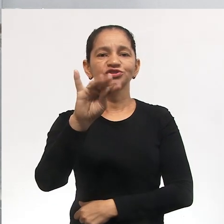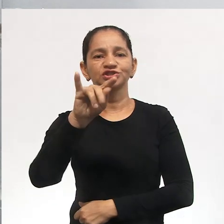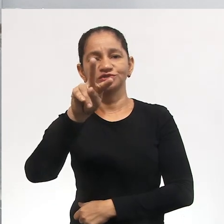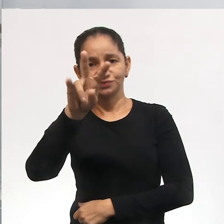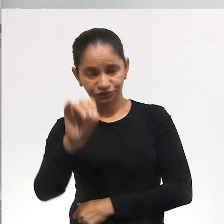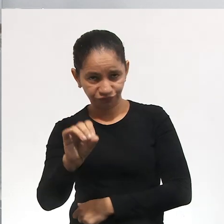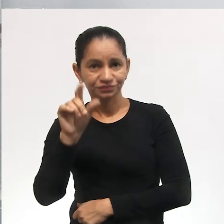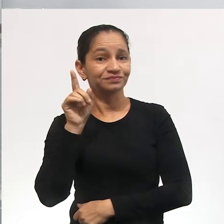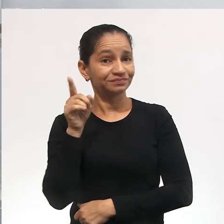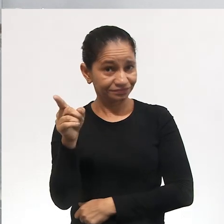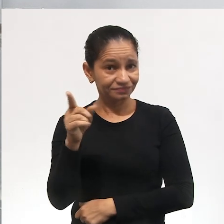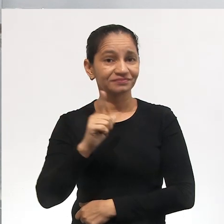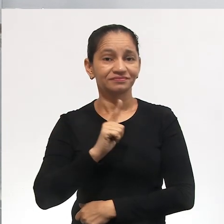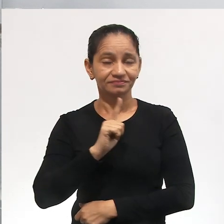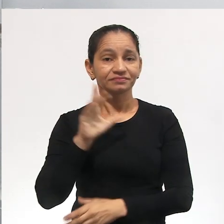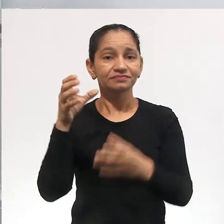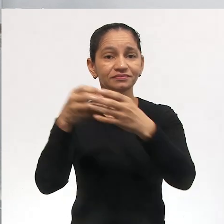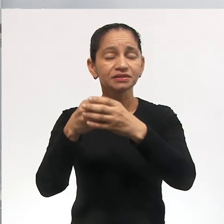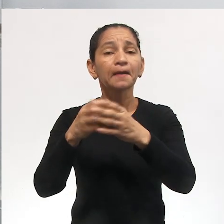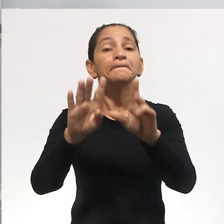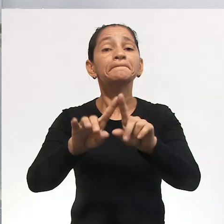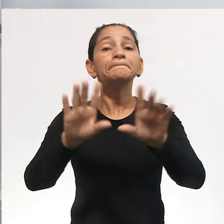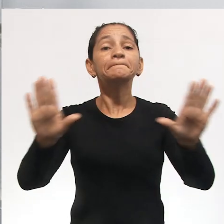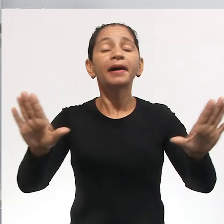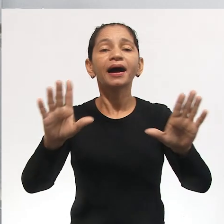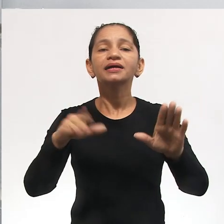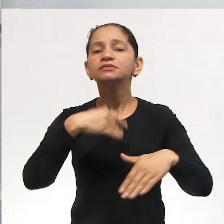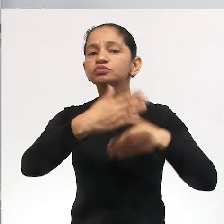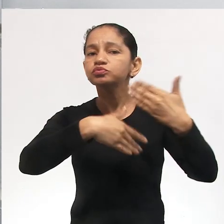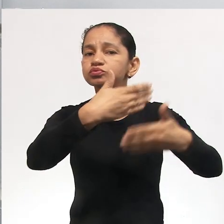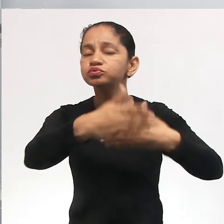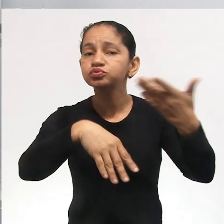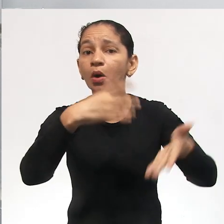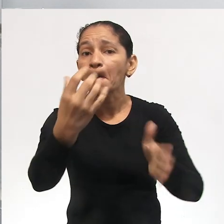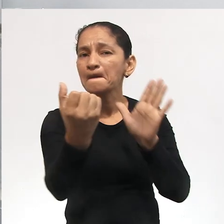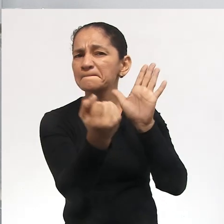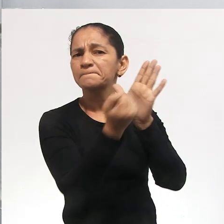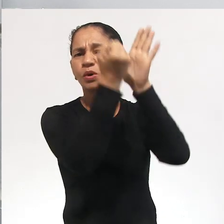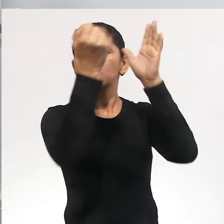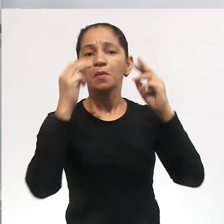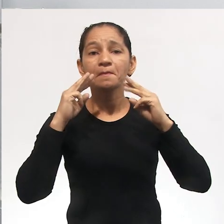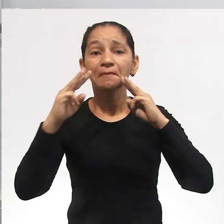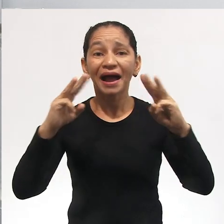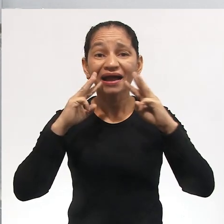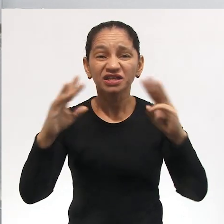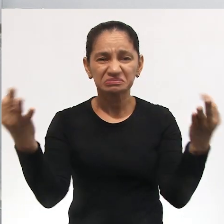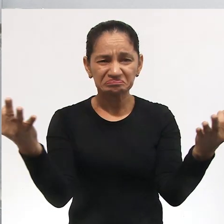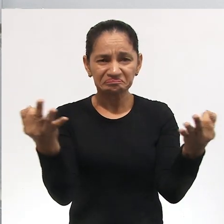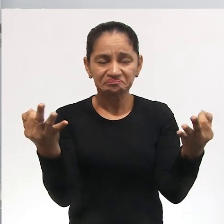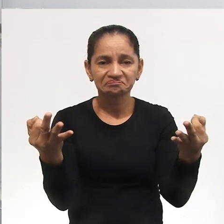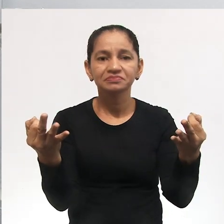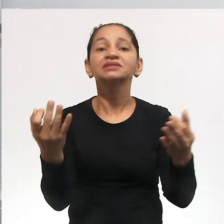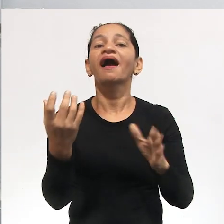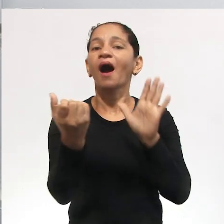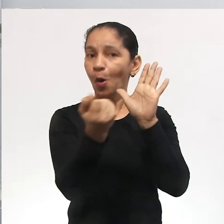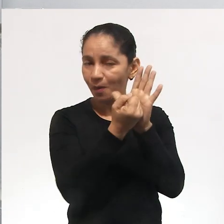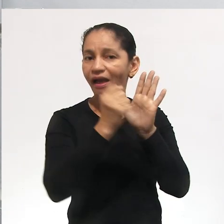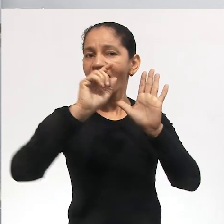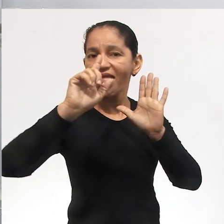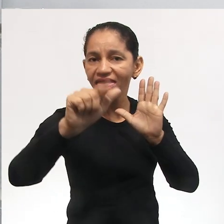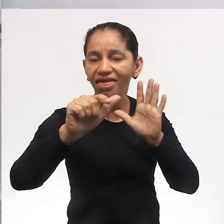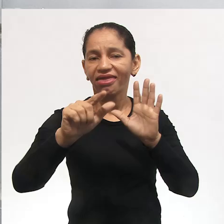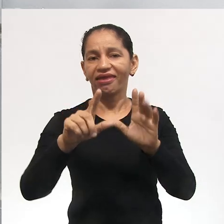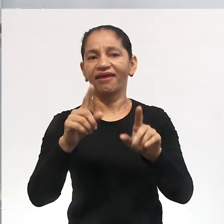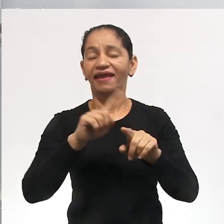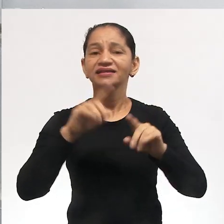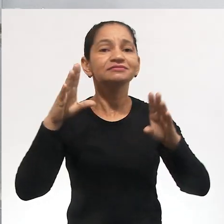empresa ela desenvolveu, com o passar do tempo, uma marca bacana, um slogan, isso também não deixa de ser um bem, só que imaterial. Você não tem